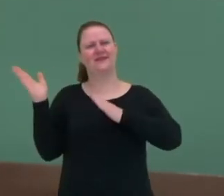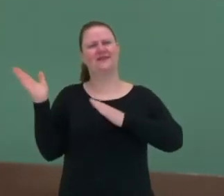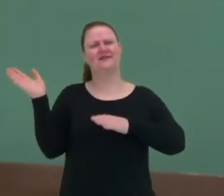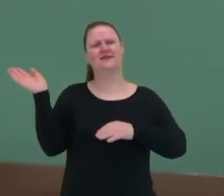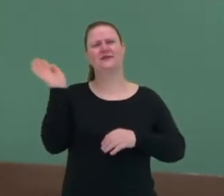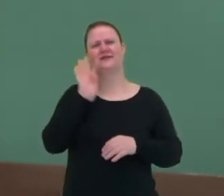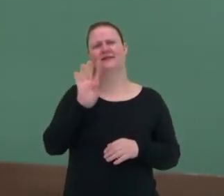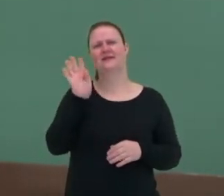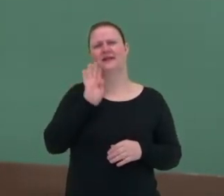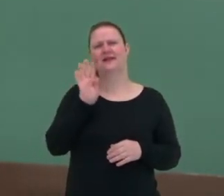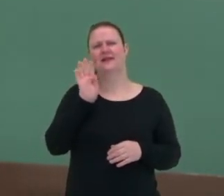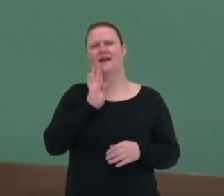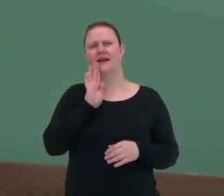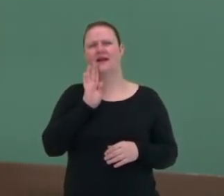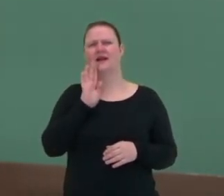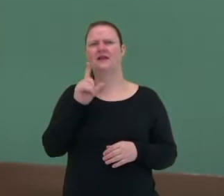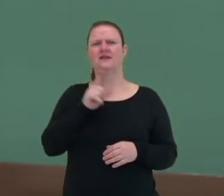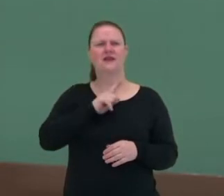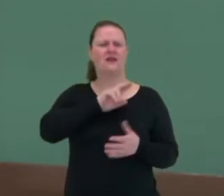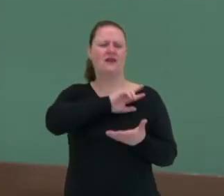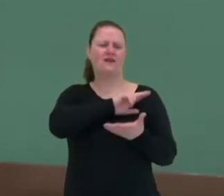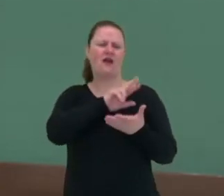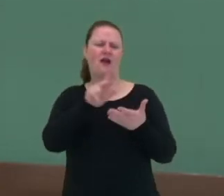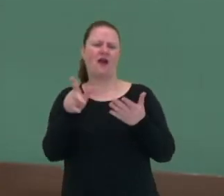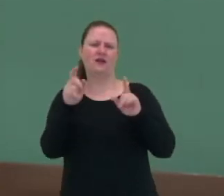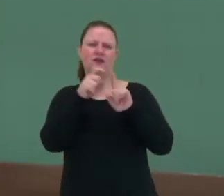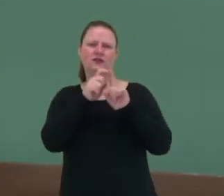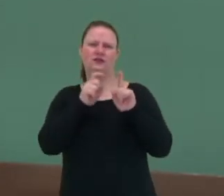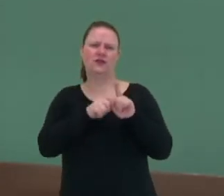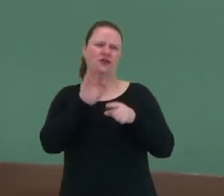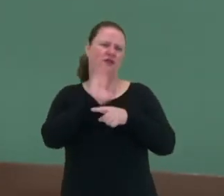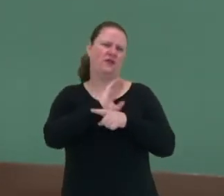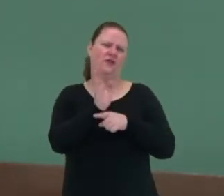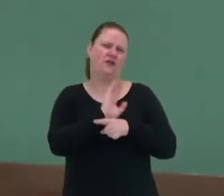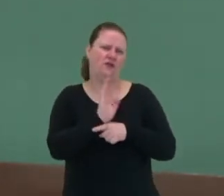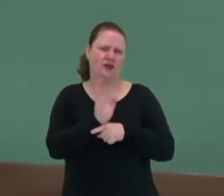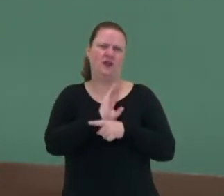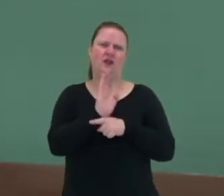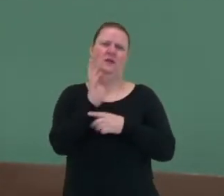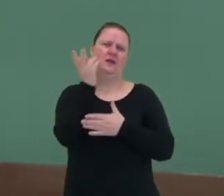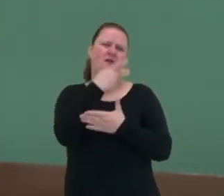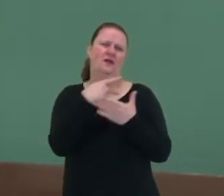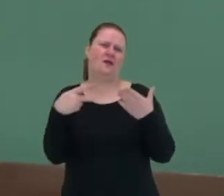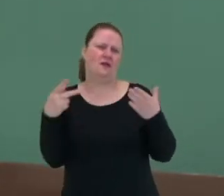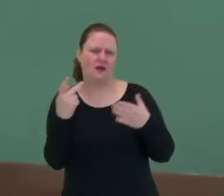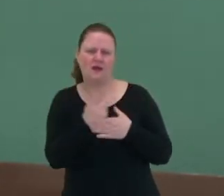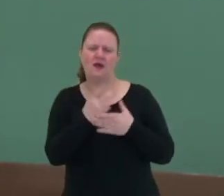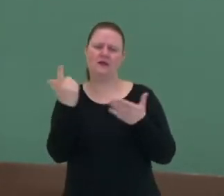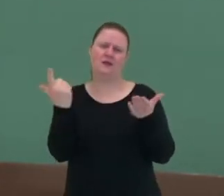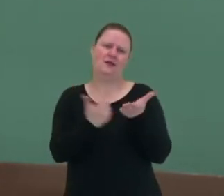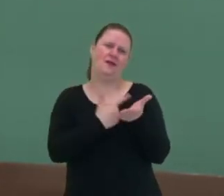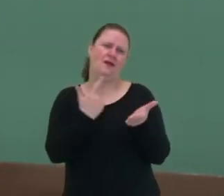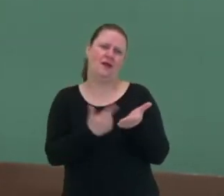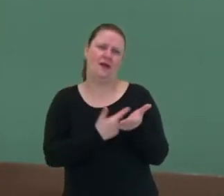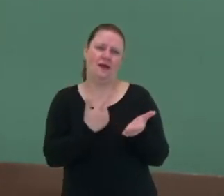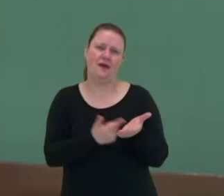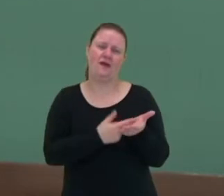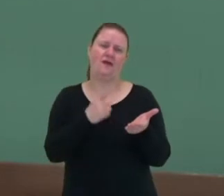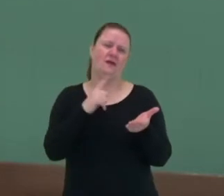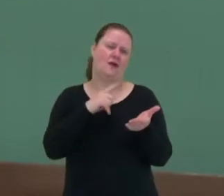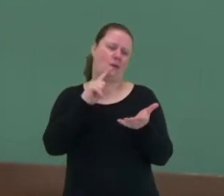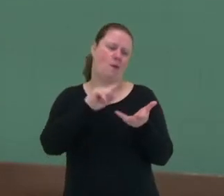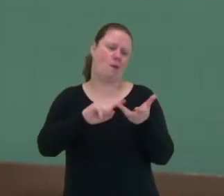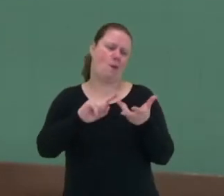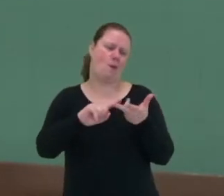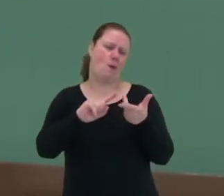né? Existem várias versões aí, filmes, animações, livros, né? Mas sabia que no tiro com arco